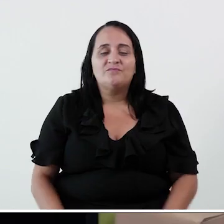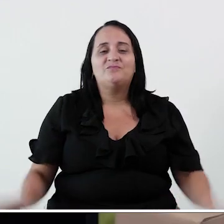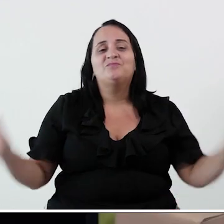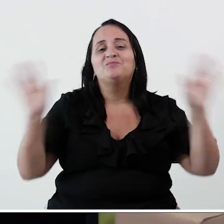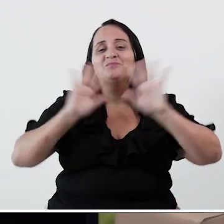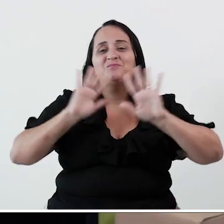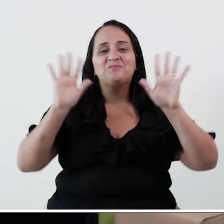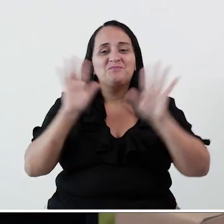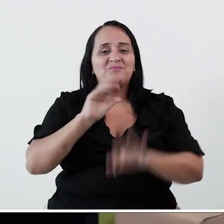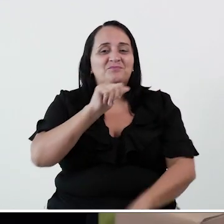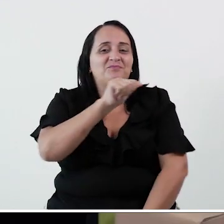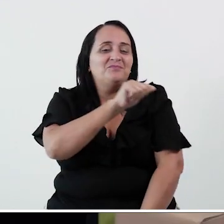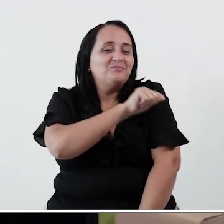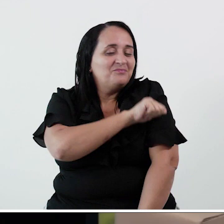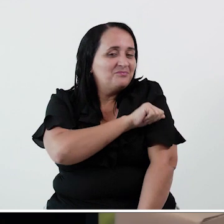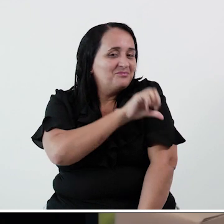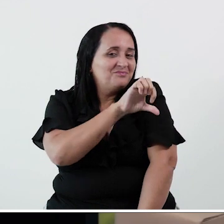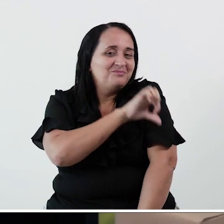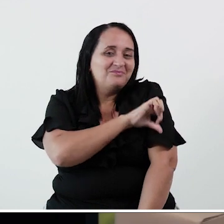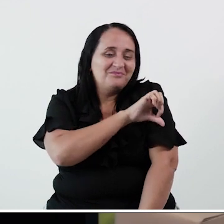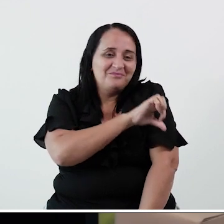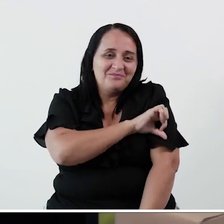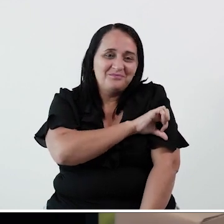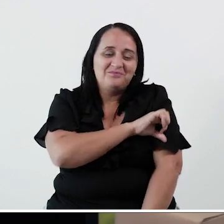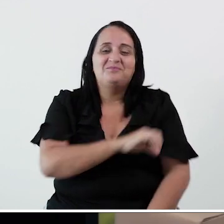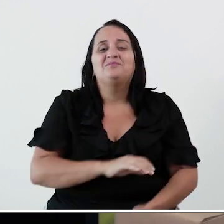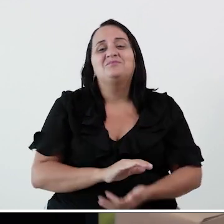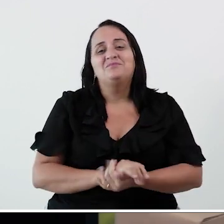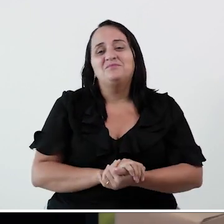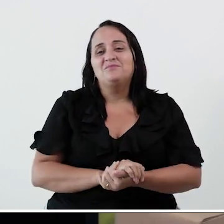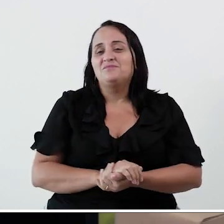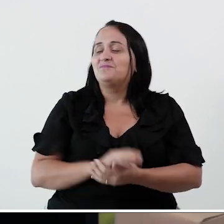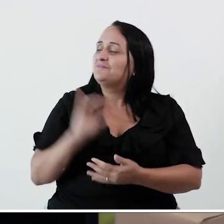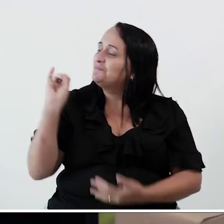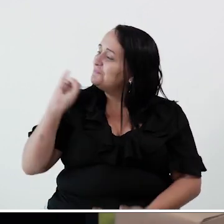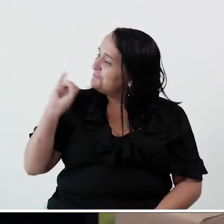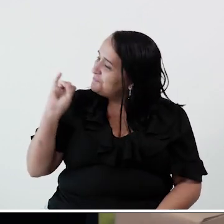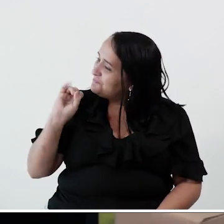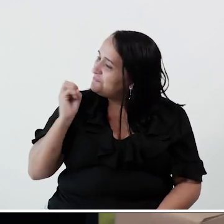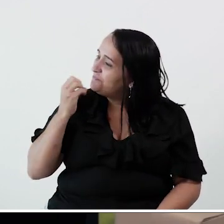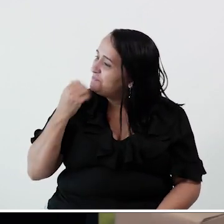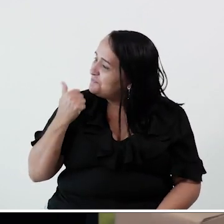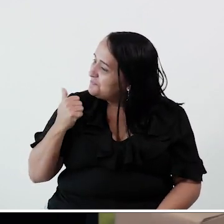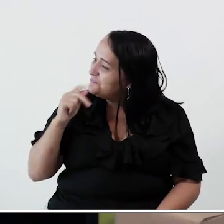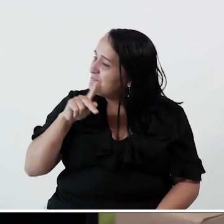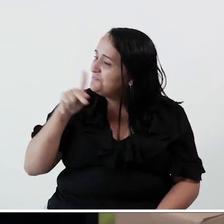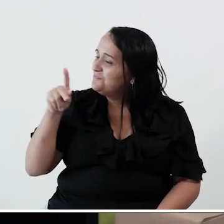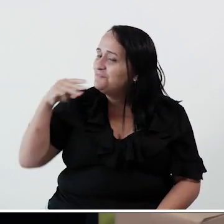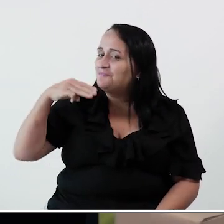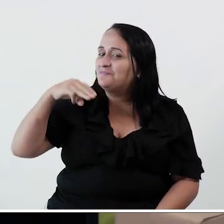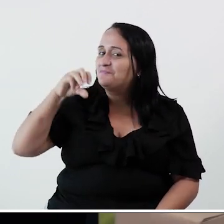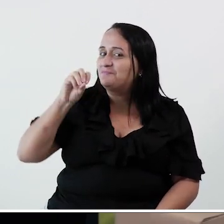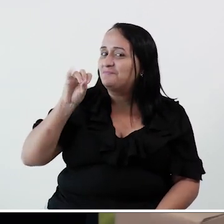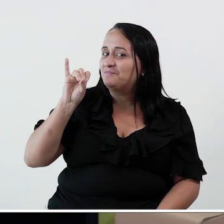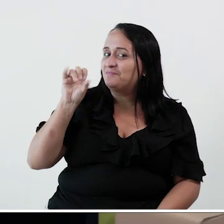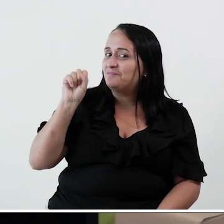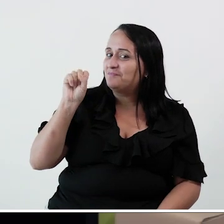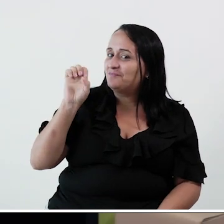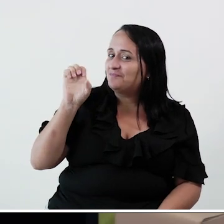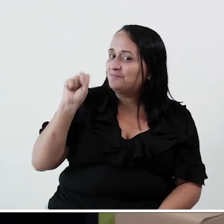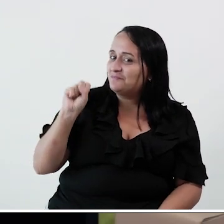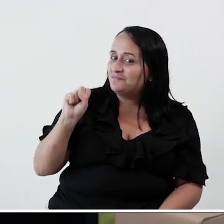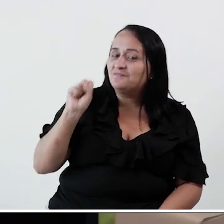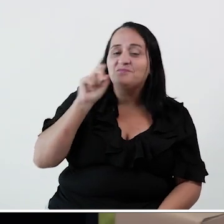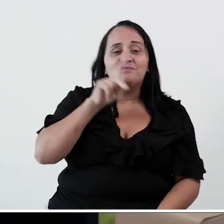Olá, alunos do 9º ano da nossa rede municipal de ensino. Olá, professor Moisés, Olá, tudo bem Carol, com o senhor? tudo bem. A nossa aula é de